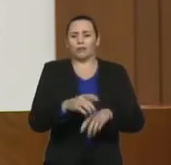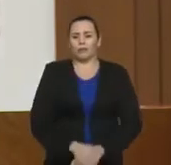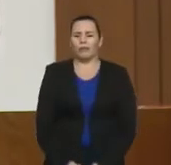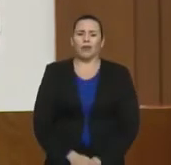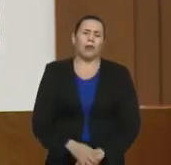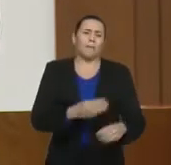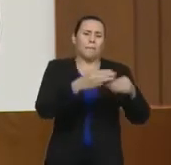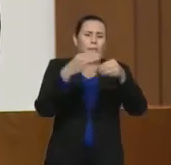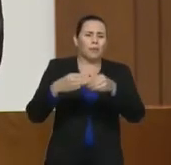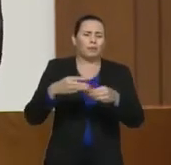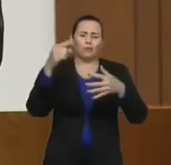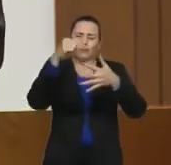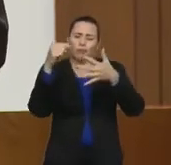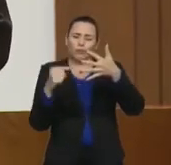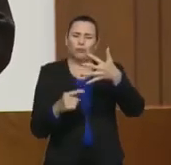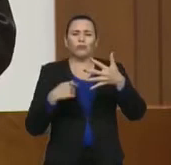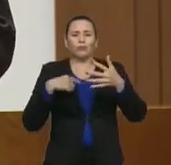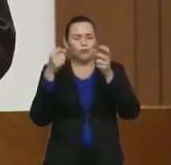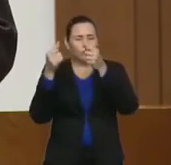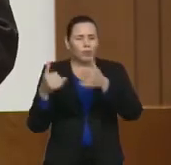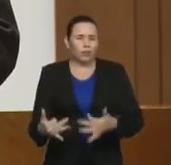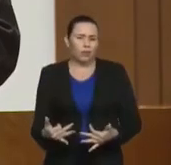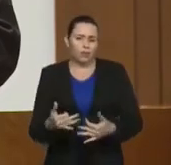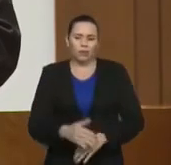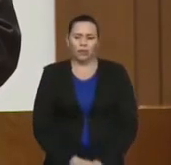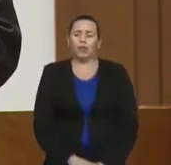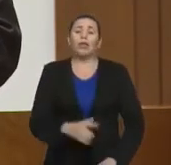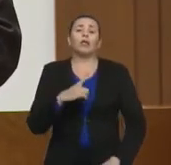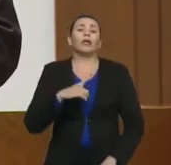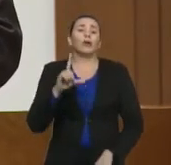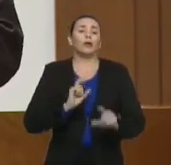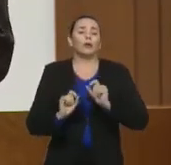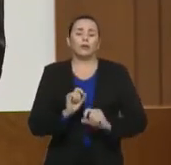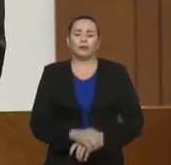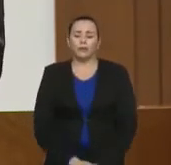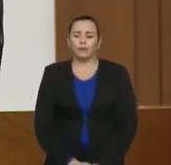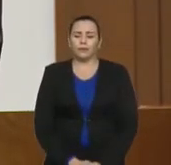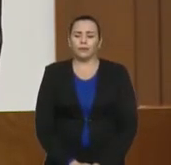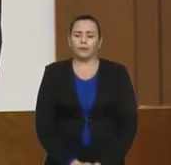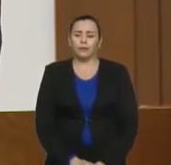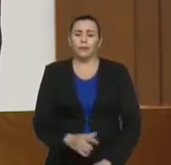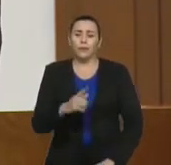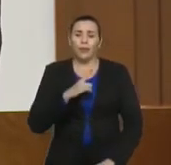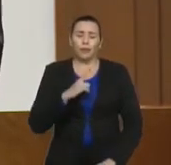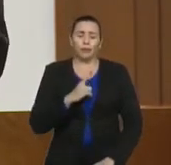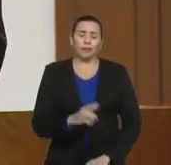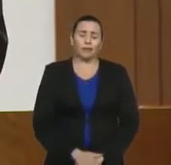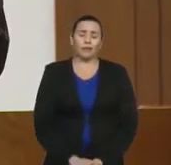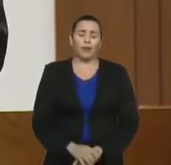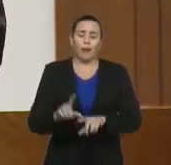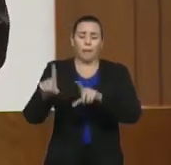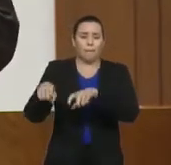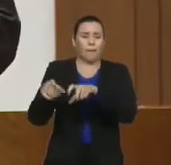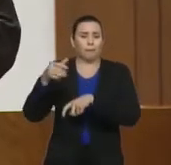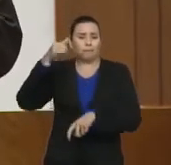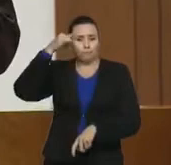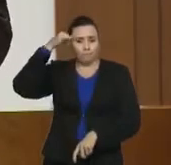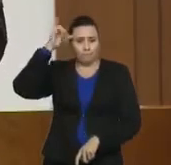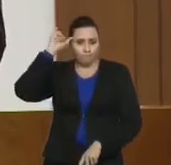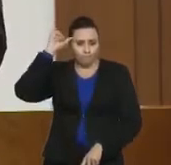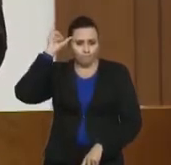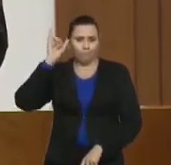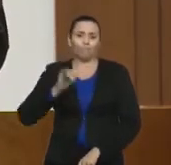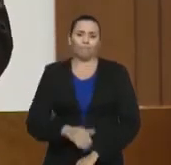Roberto, ali tem uma grande criação de bovinos. O agronegócio é muito